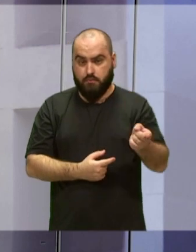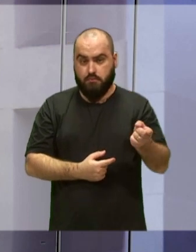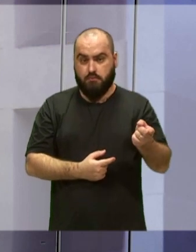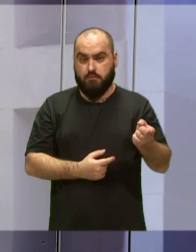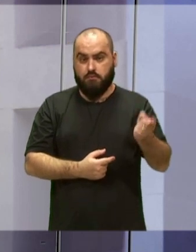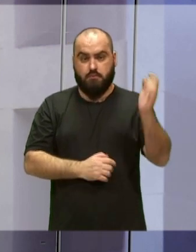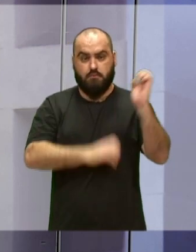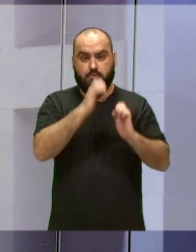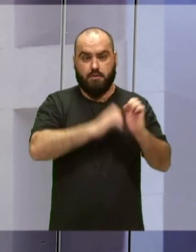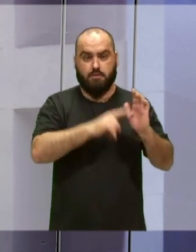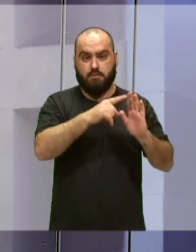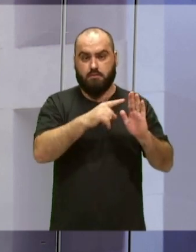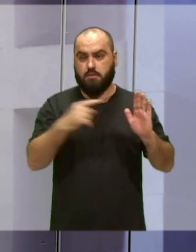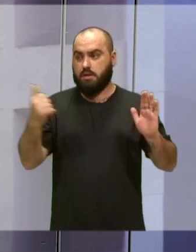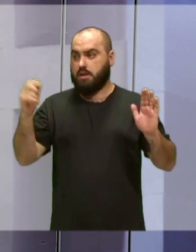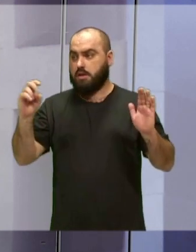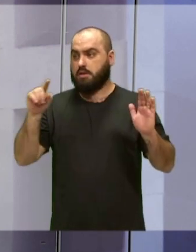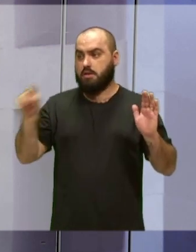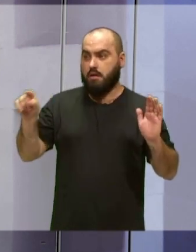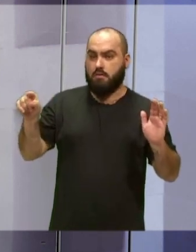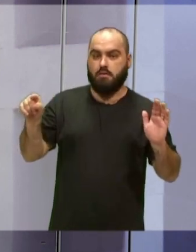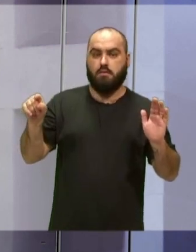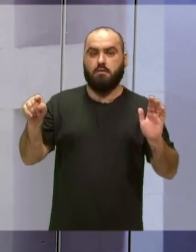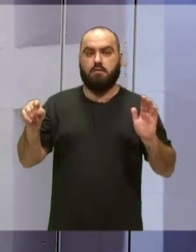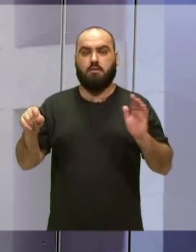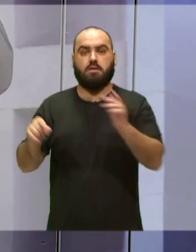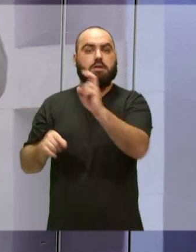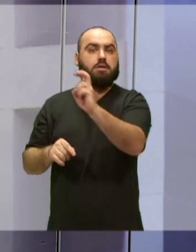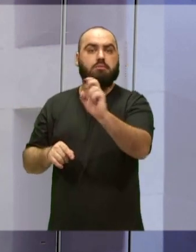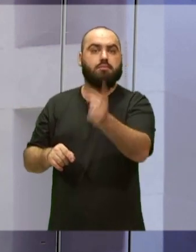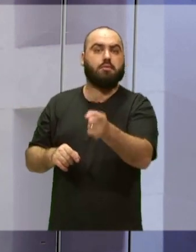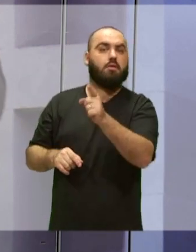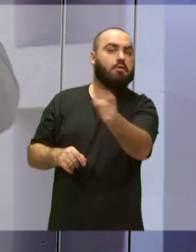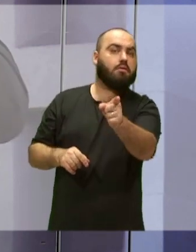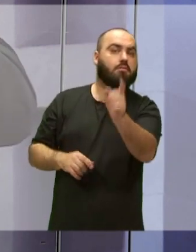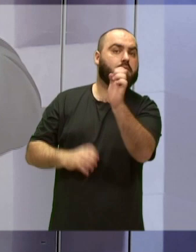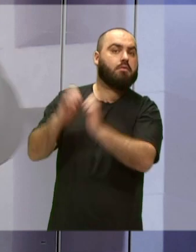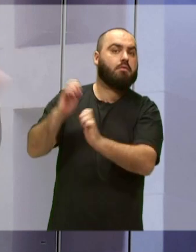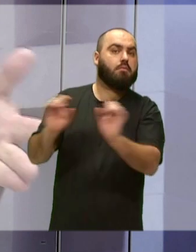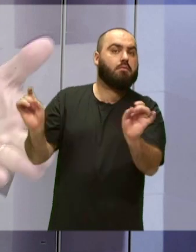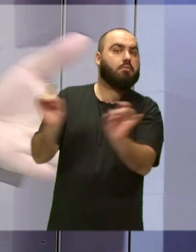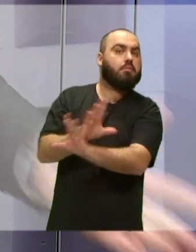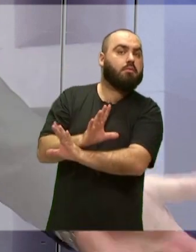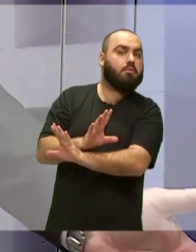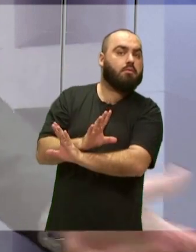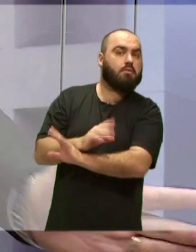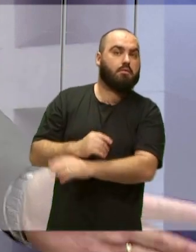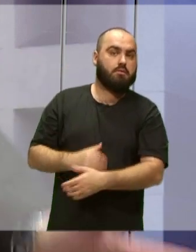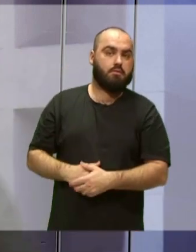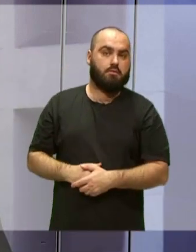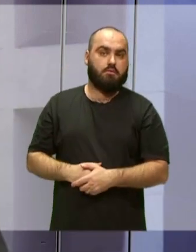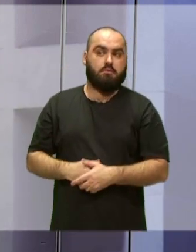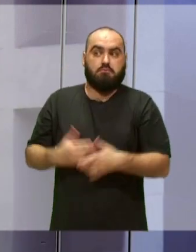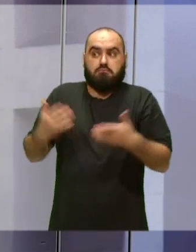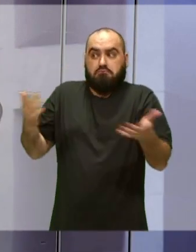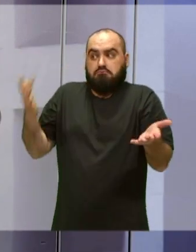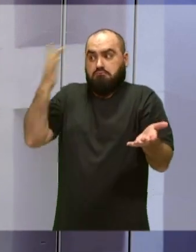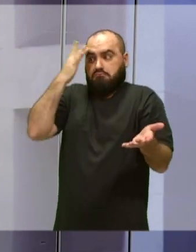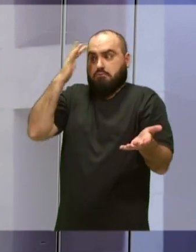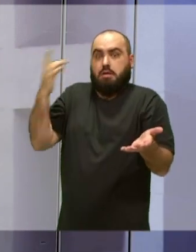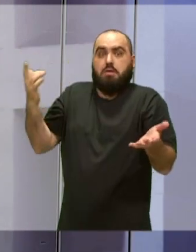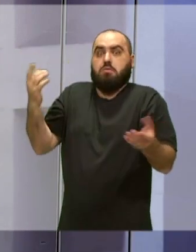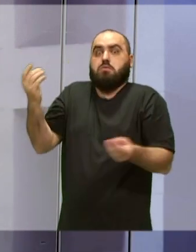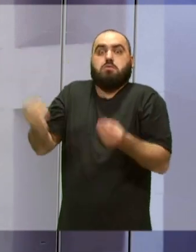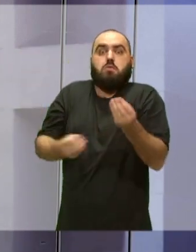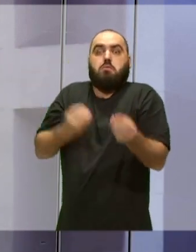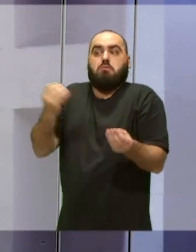tal empresa 15.000 teus é tal empresa 5.000 teus é tal empresa e eu não sei aonde que eles vão extrair